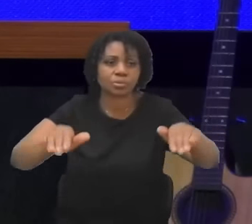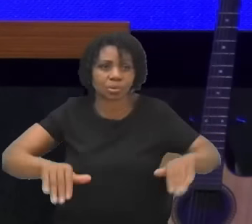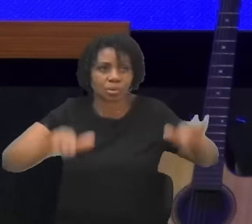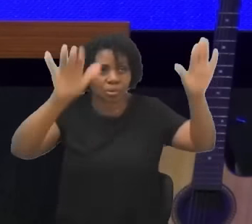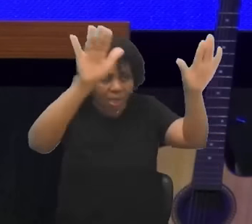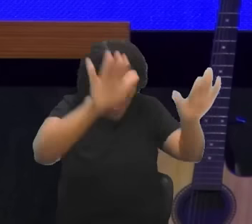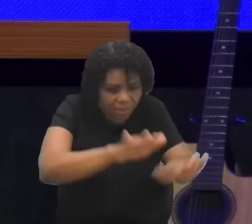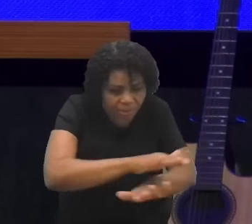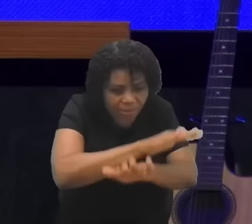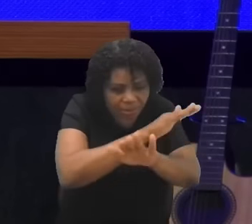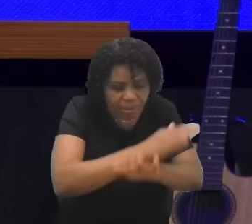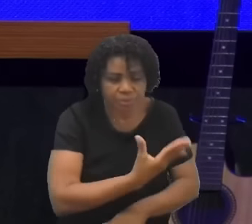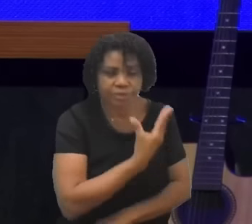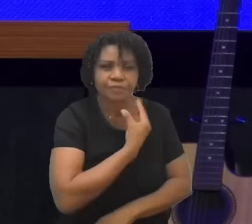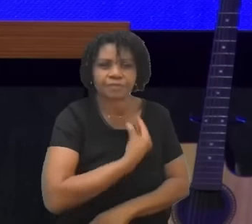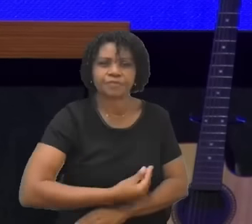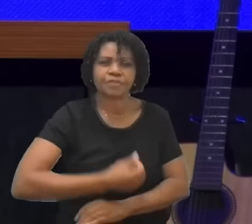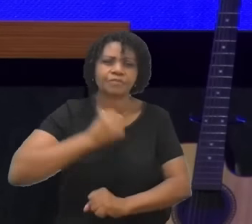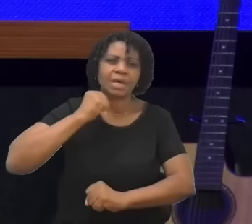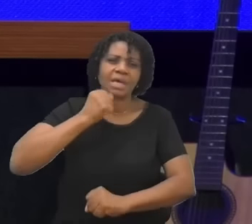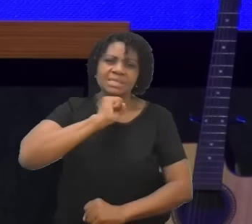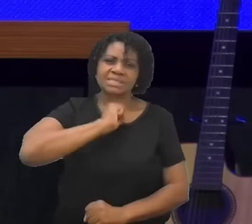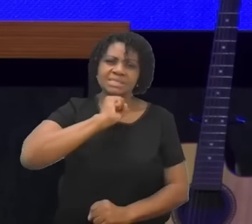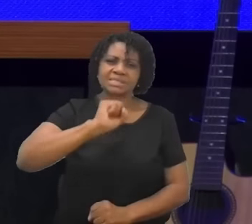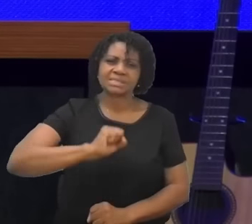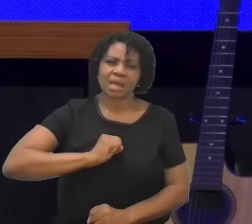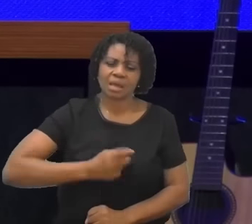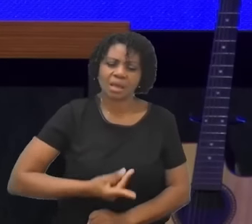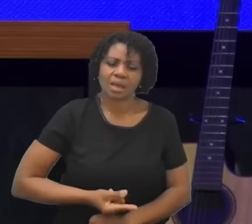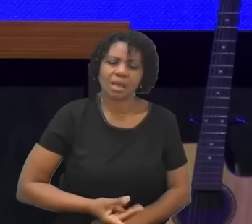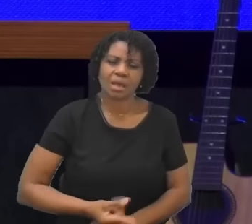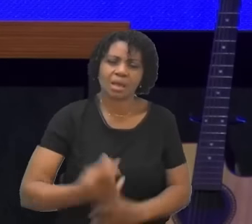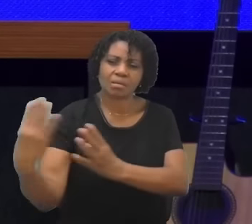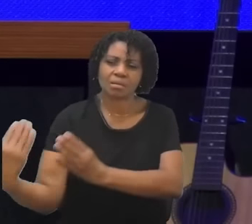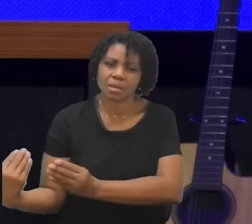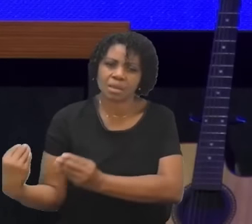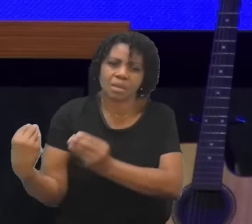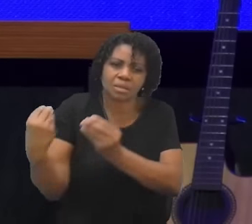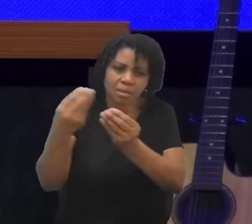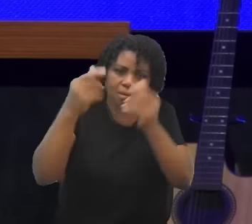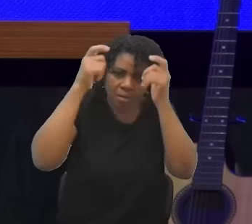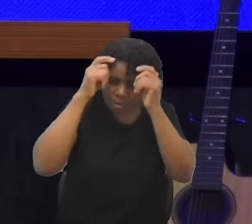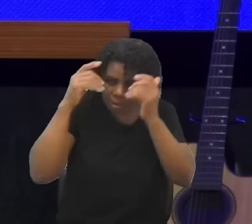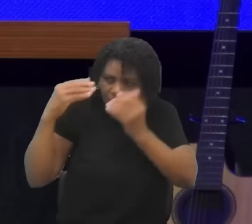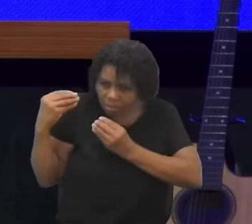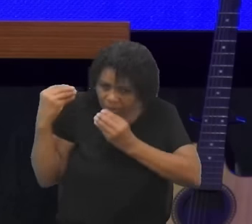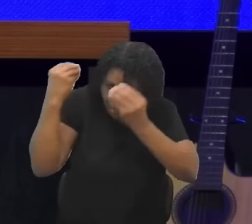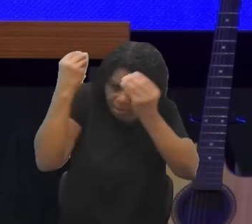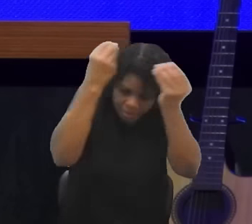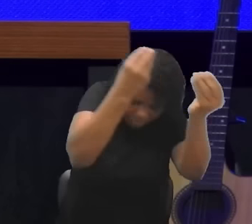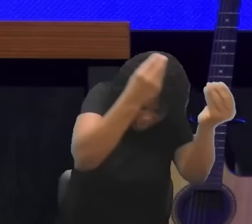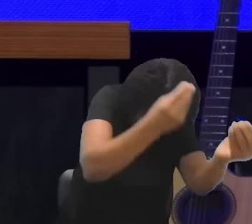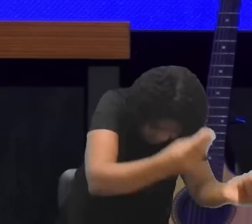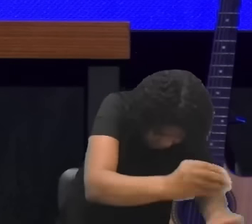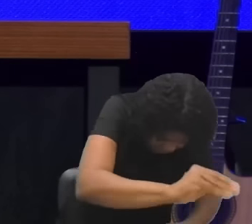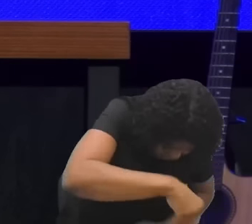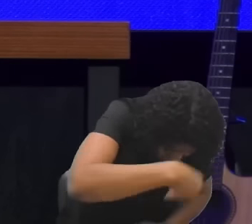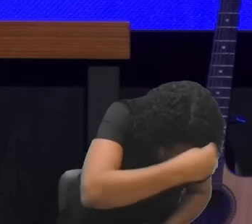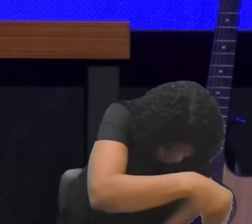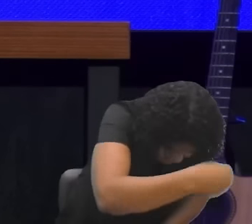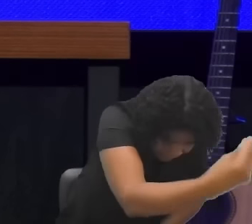que vive pelos séculos dos séculos e depositarão as suas coroas diante do